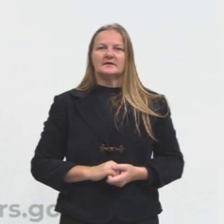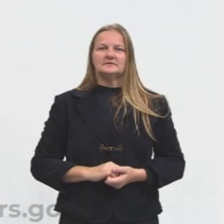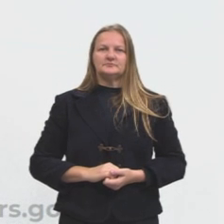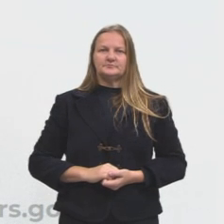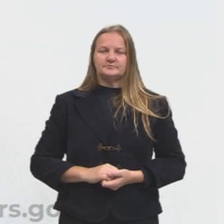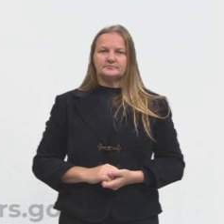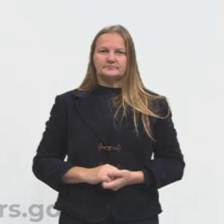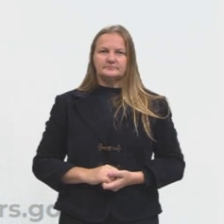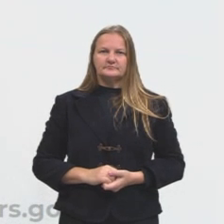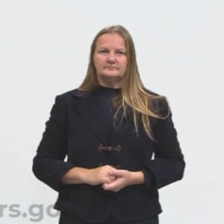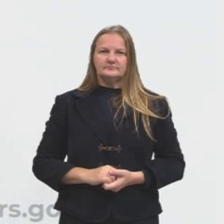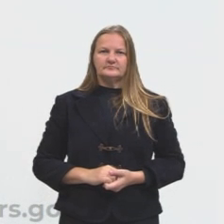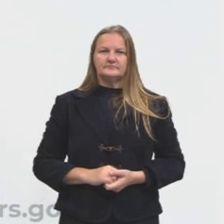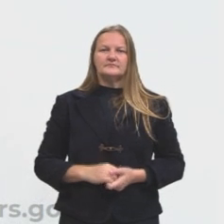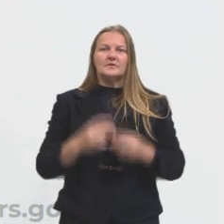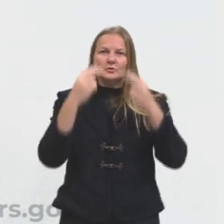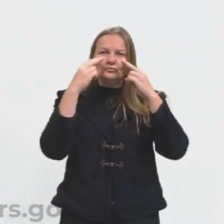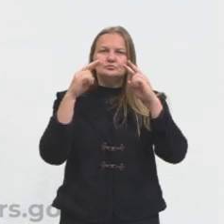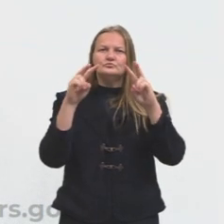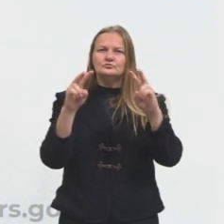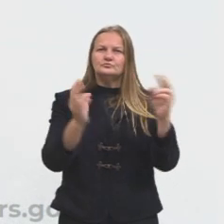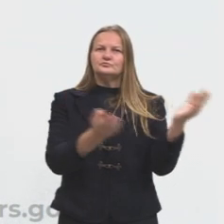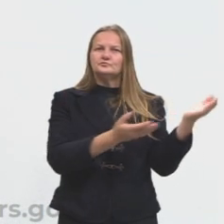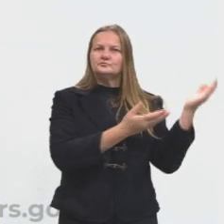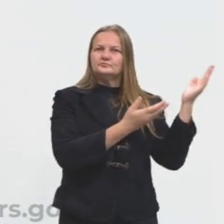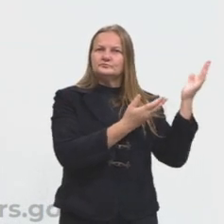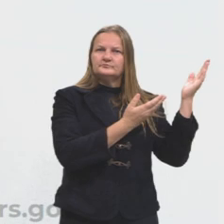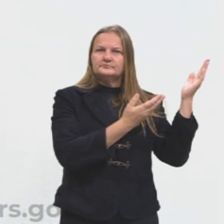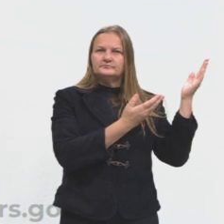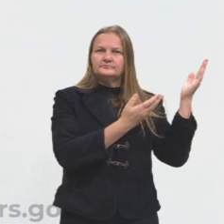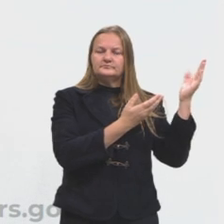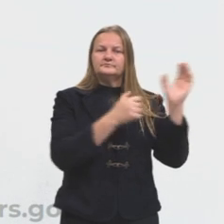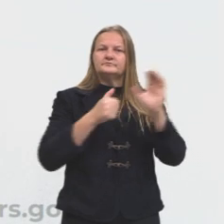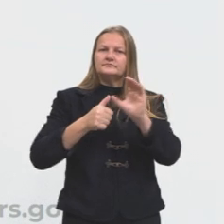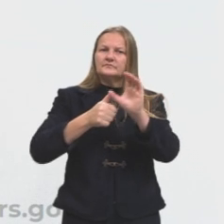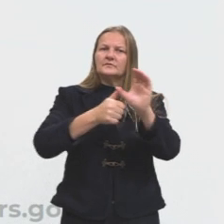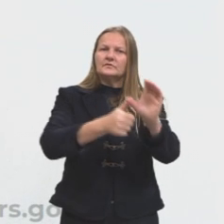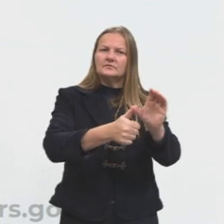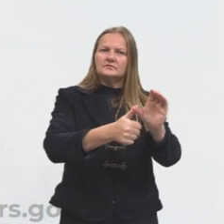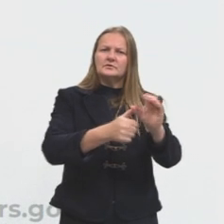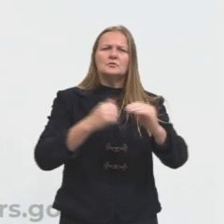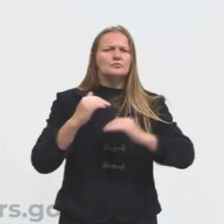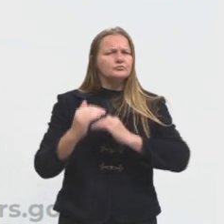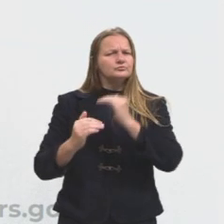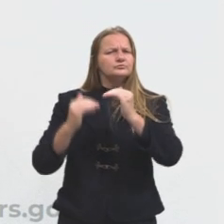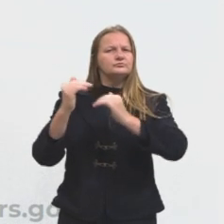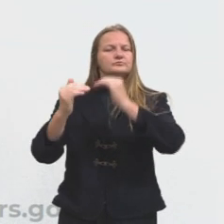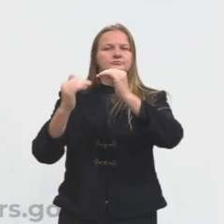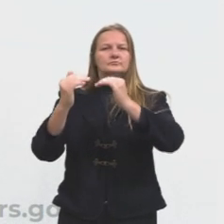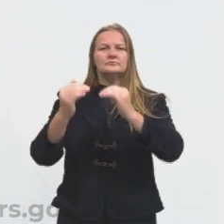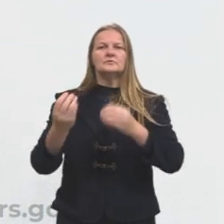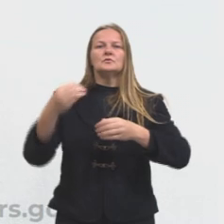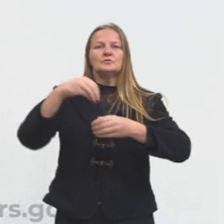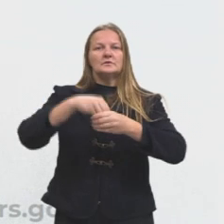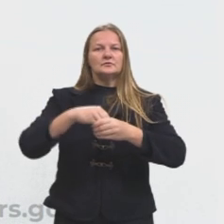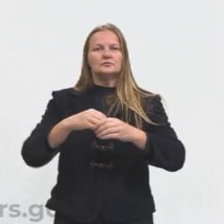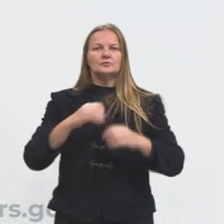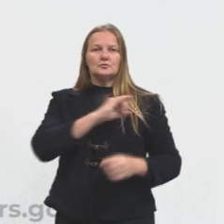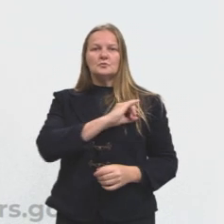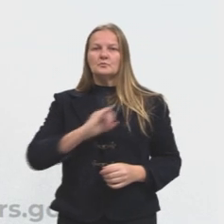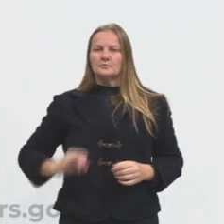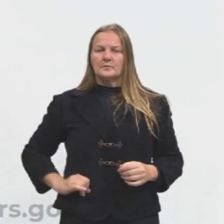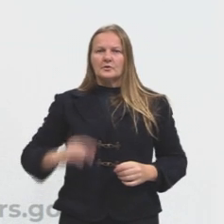aula e olha só a o cristianismo então ele vai se desenvolver Claro dentro do Império